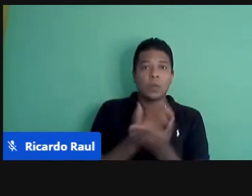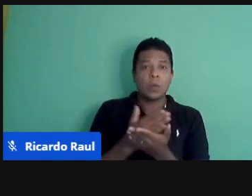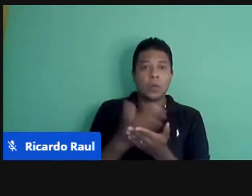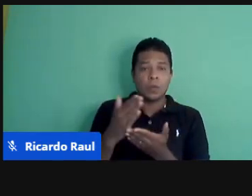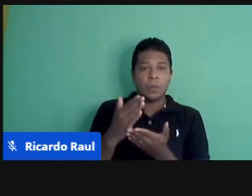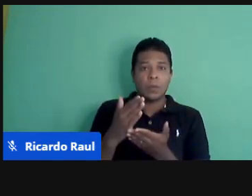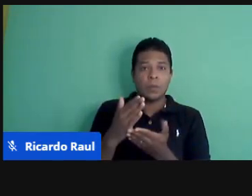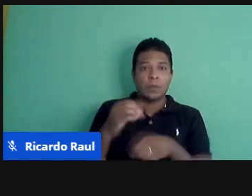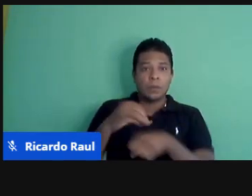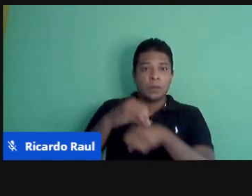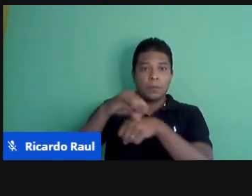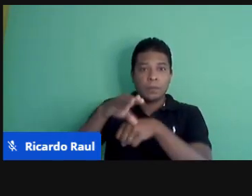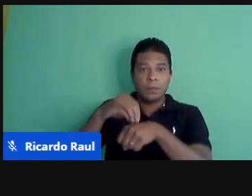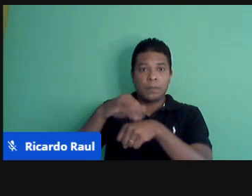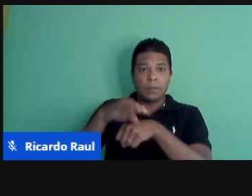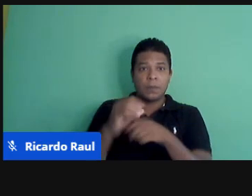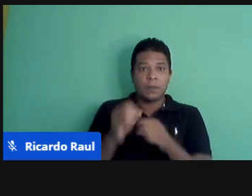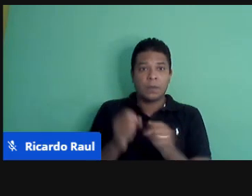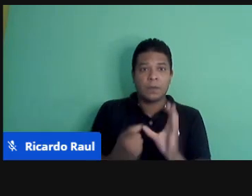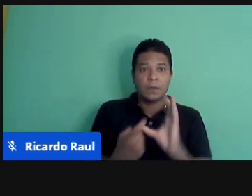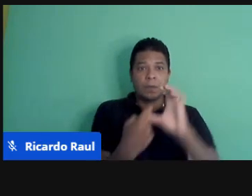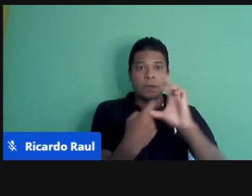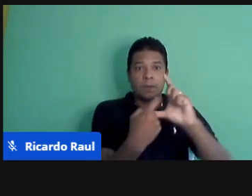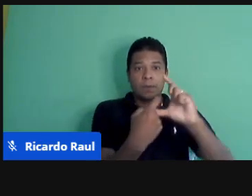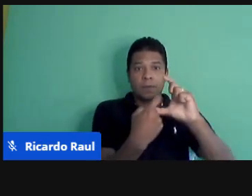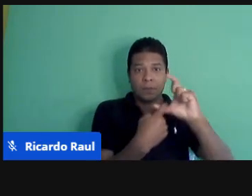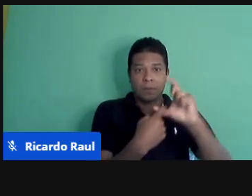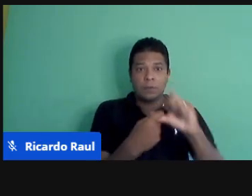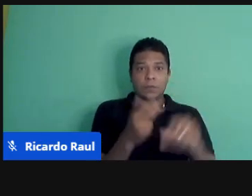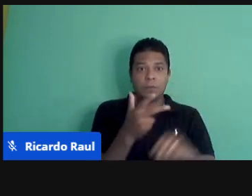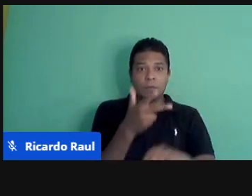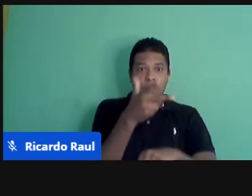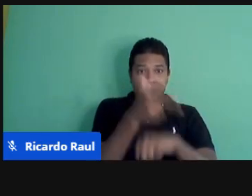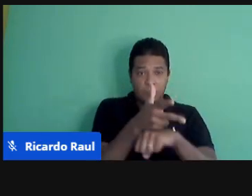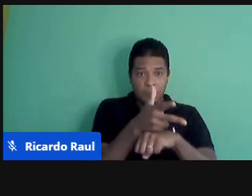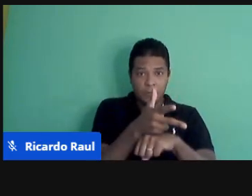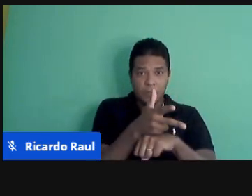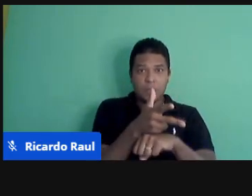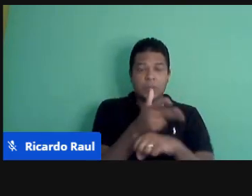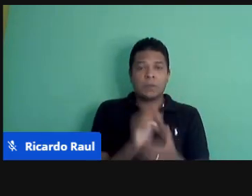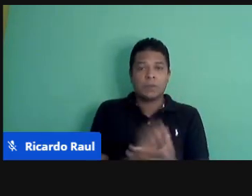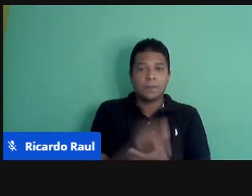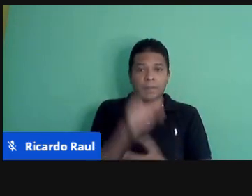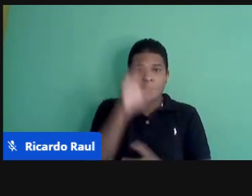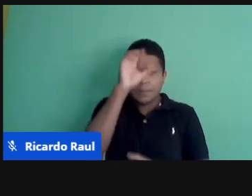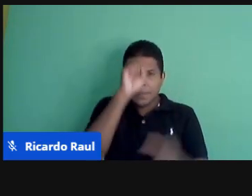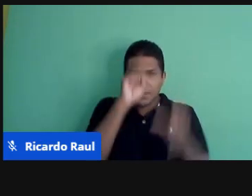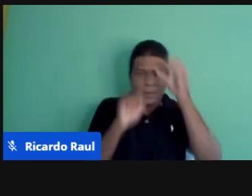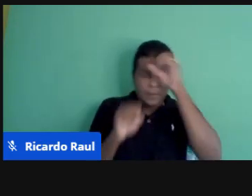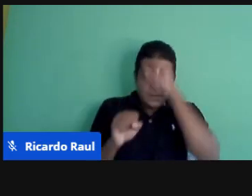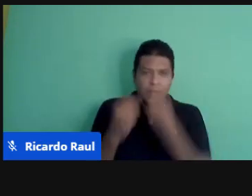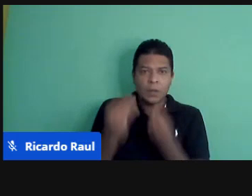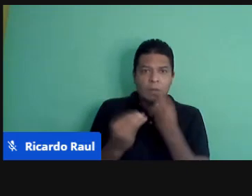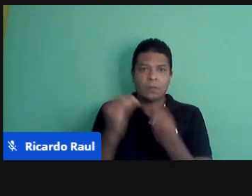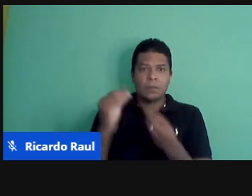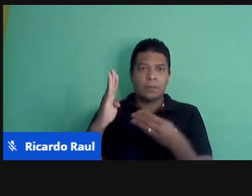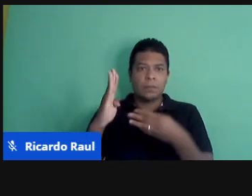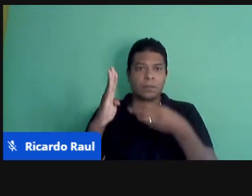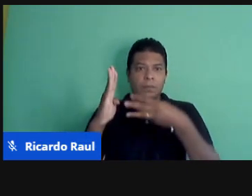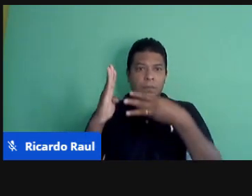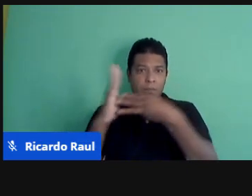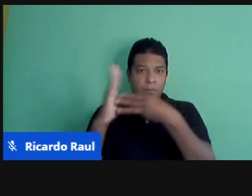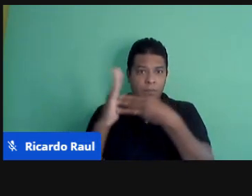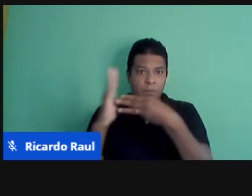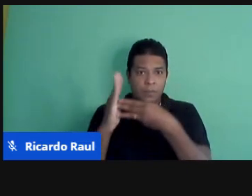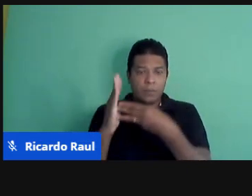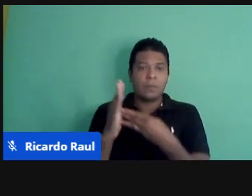página os links dos vídeos, né? E nós começamos a aprender a fazer os formulários online, aí colocava os links